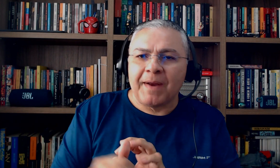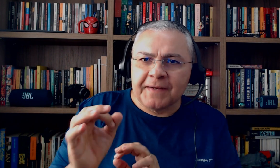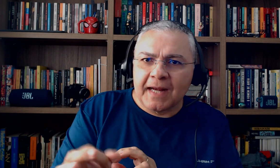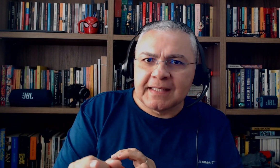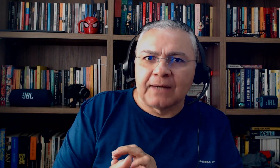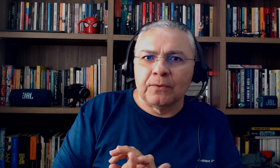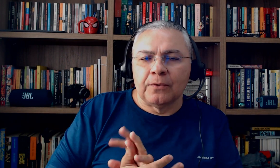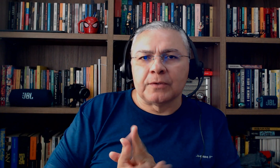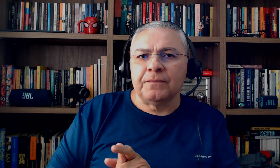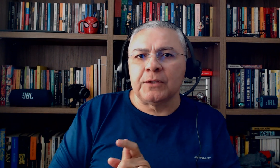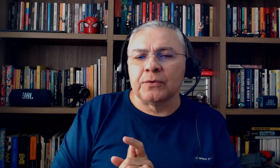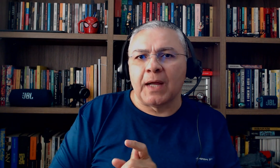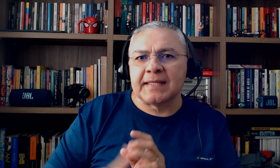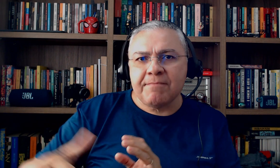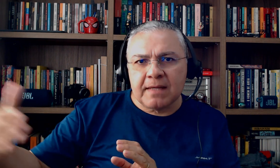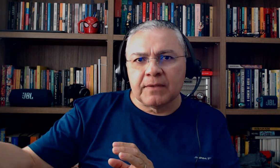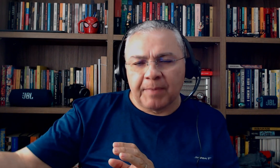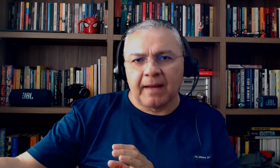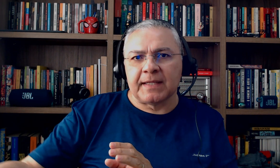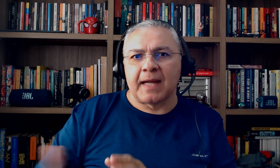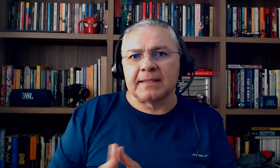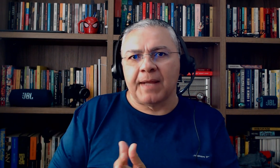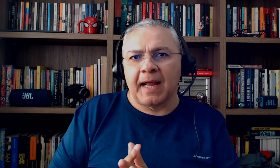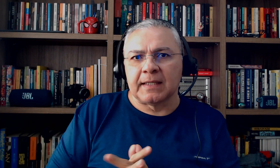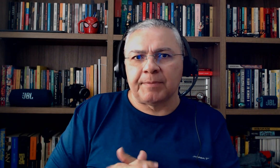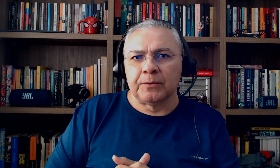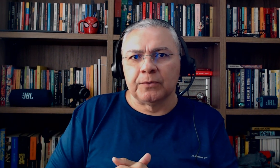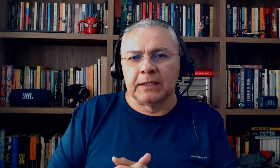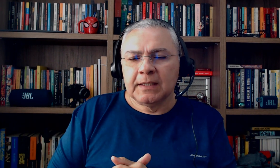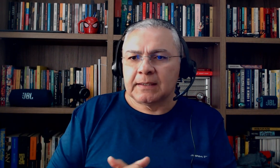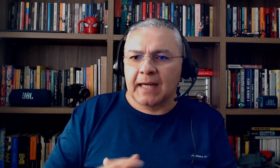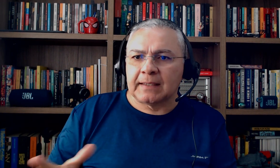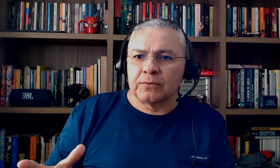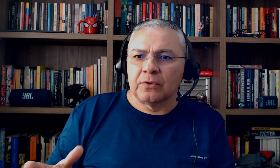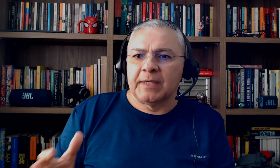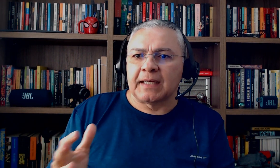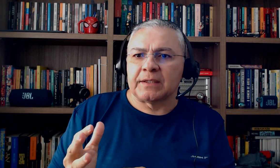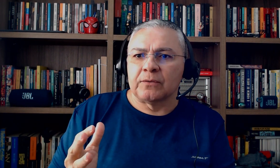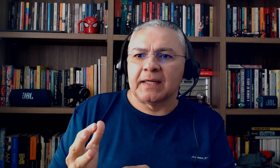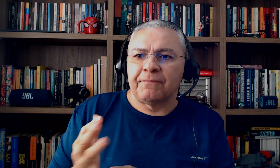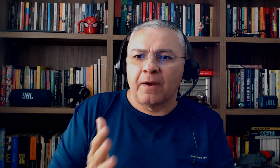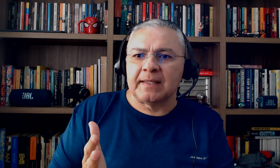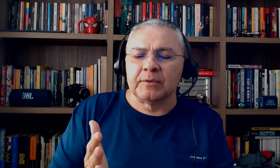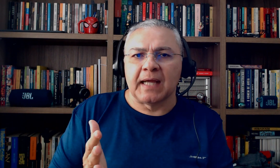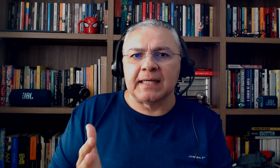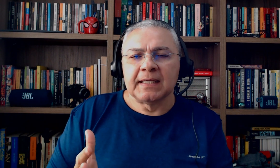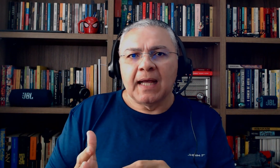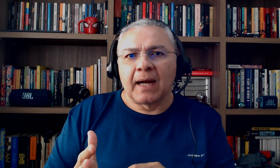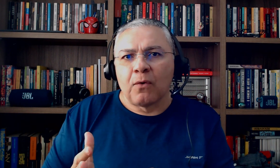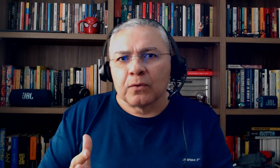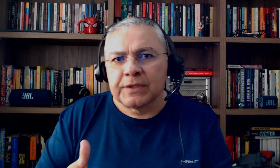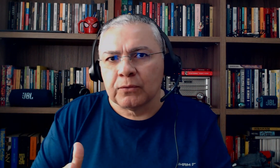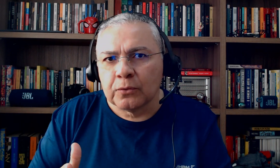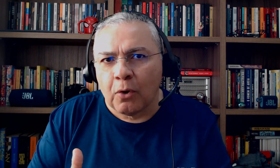bom E para finalizar o nosso vídeo As emendas parlamentares liberadas pelo Lula tratam sobre a questão da reforma tributária